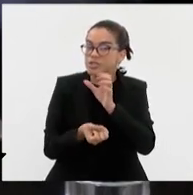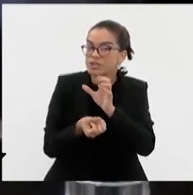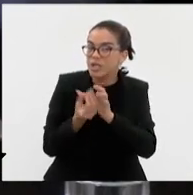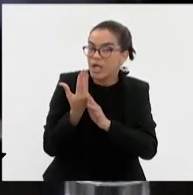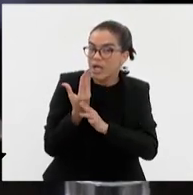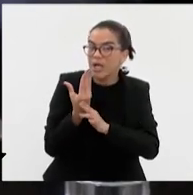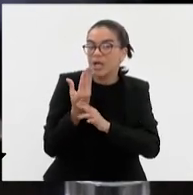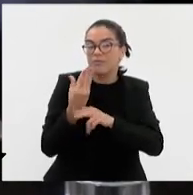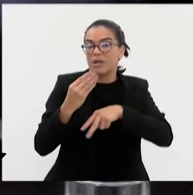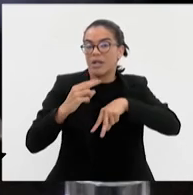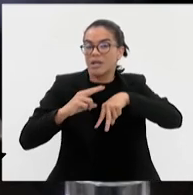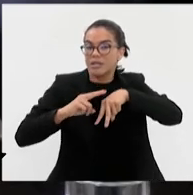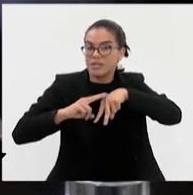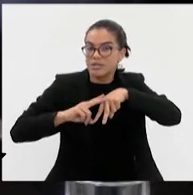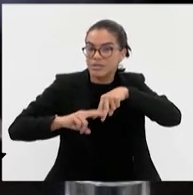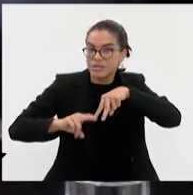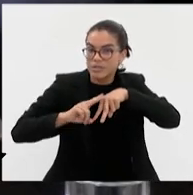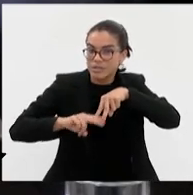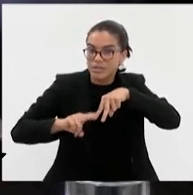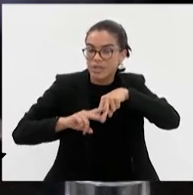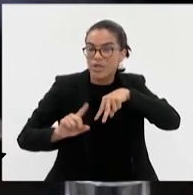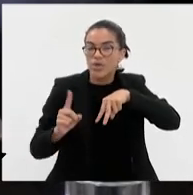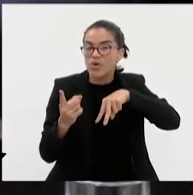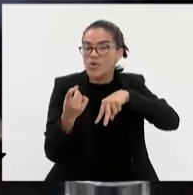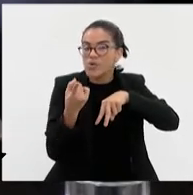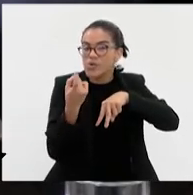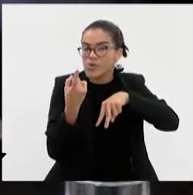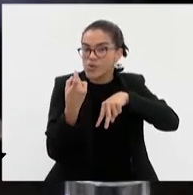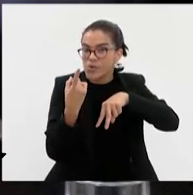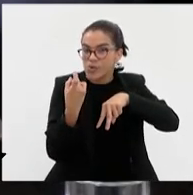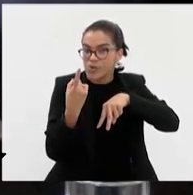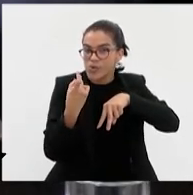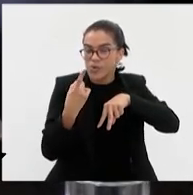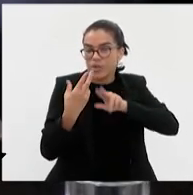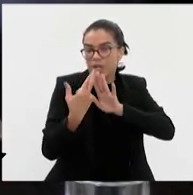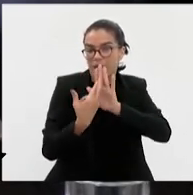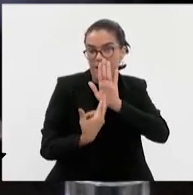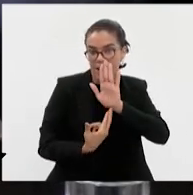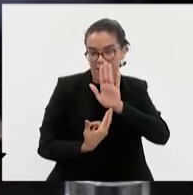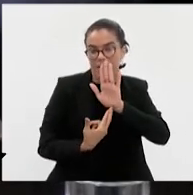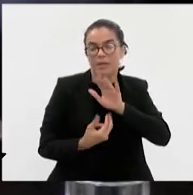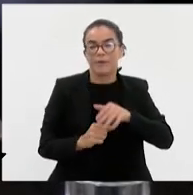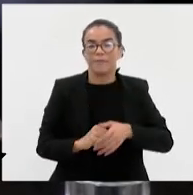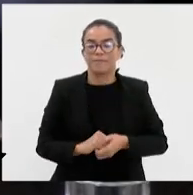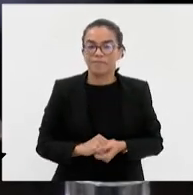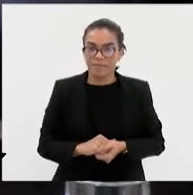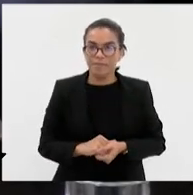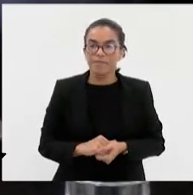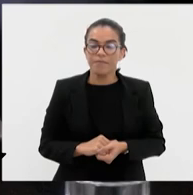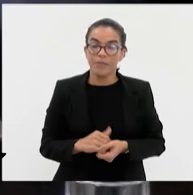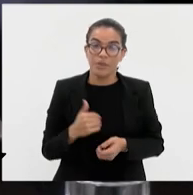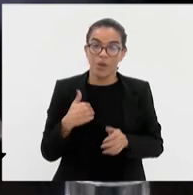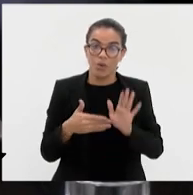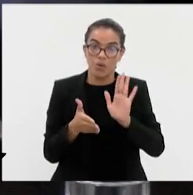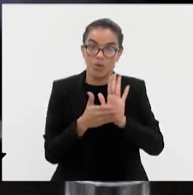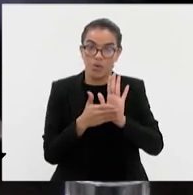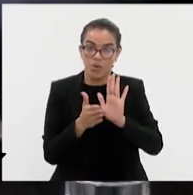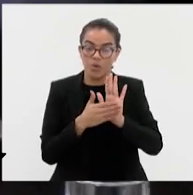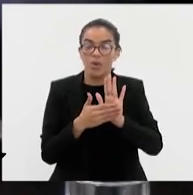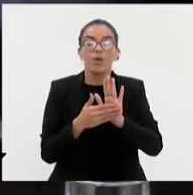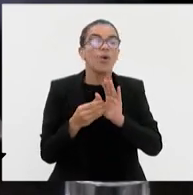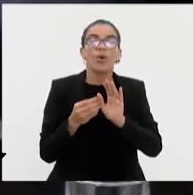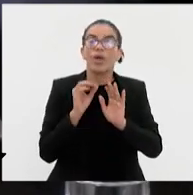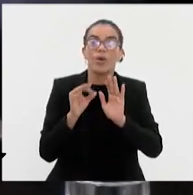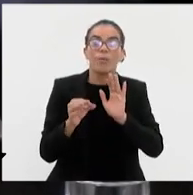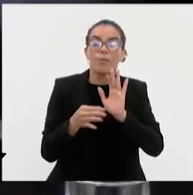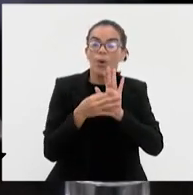sexo biológico como um único critério para a definição do gênero. Então, eu estou propondo uma emenda modificativa,